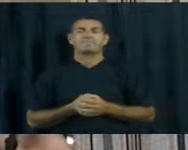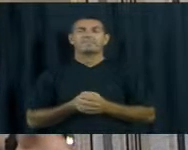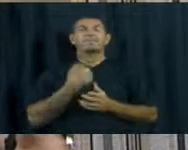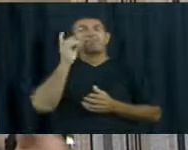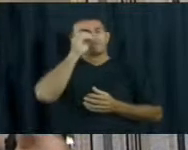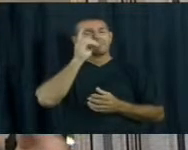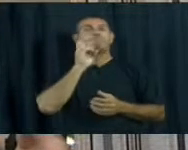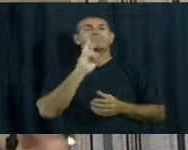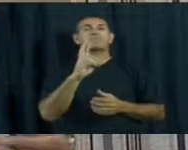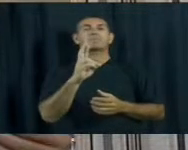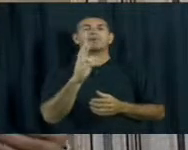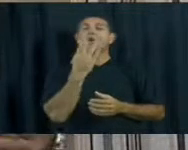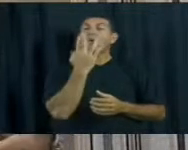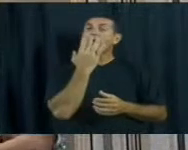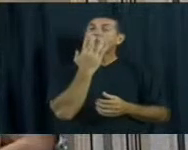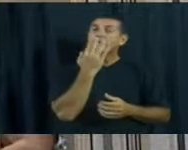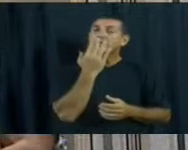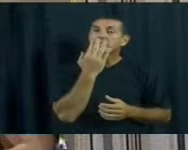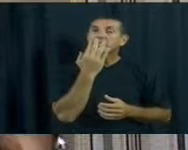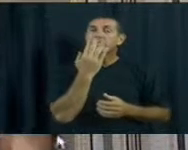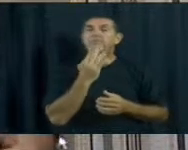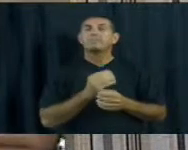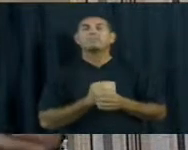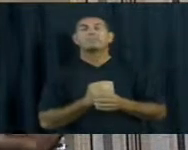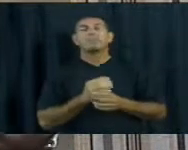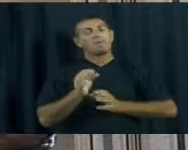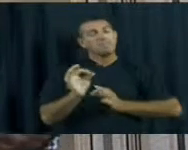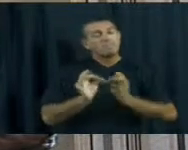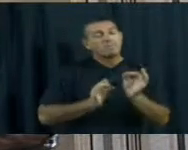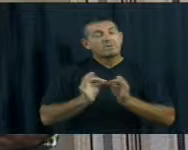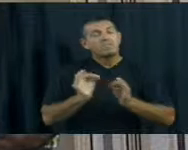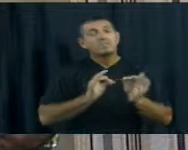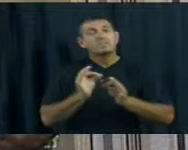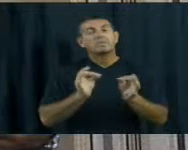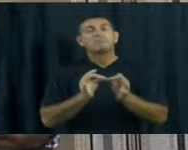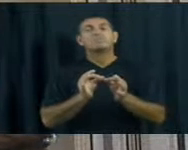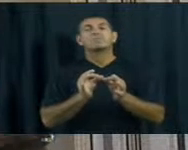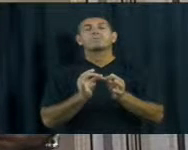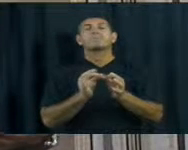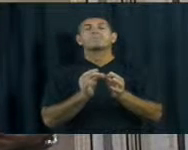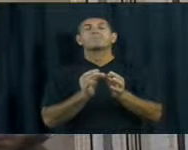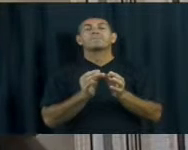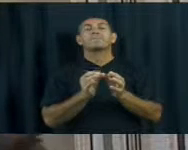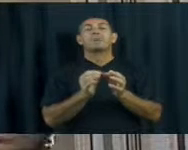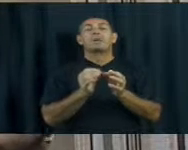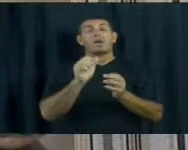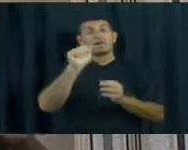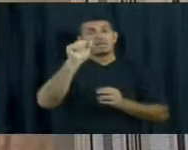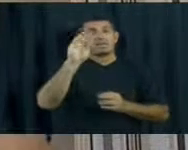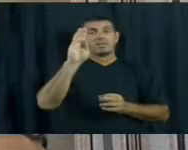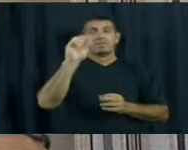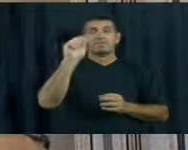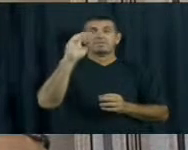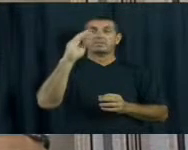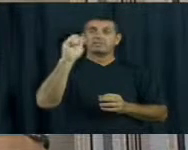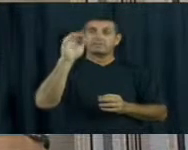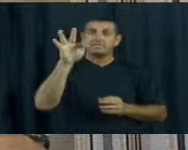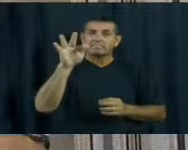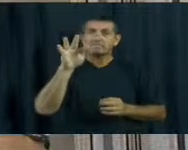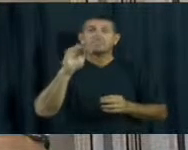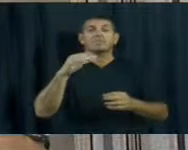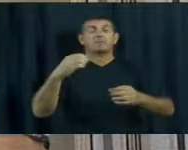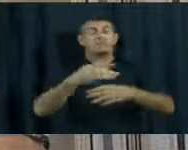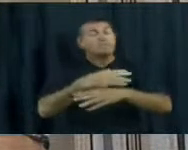esse carnaval partiu de uma integração entre a Associação de Blocos, né, a BACAF, e a Prefeitura Municipal de Cabo